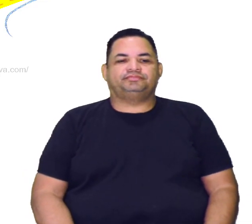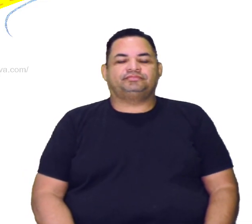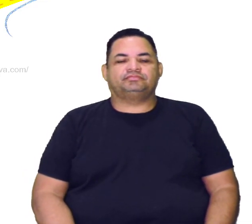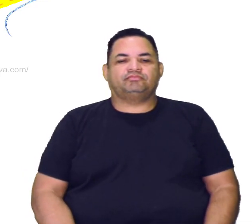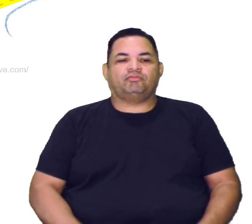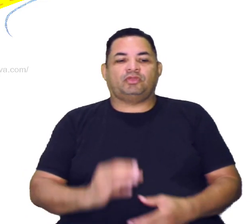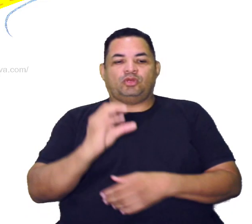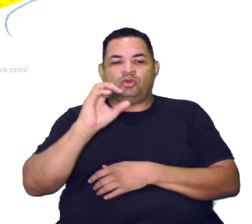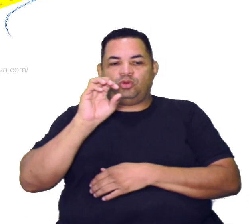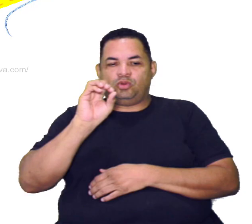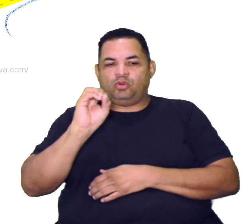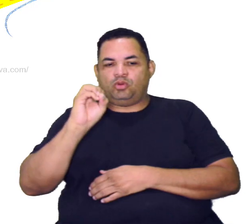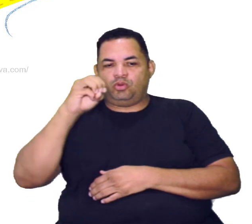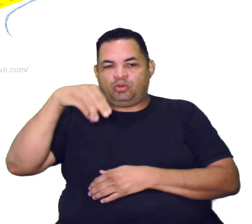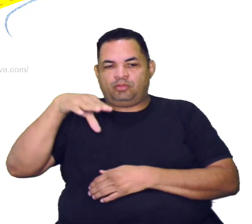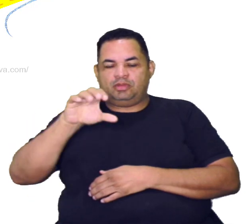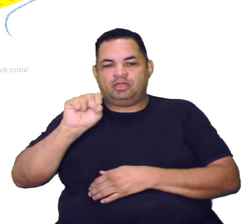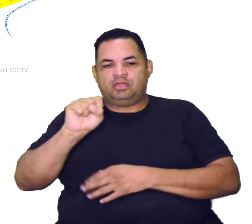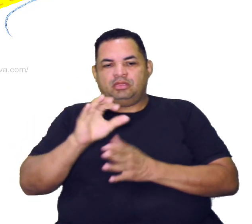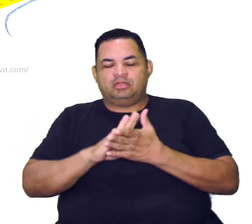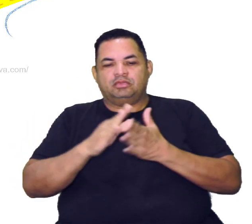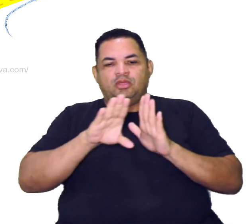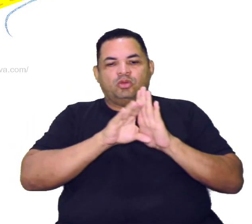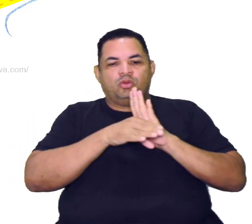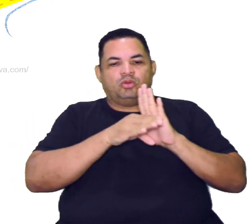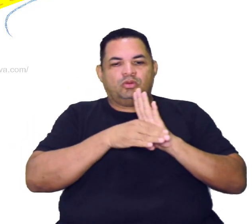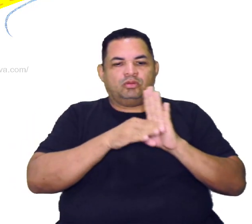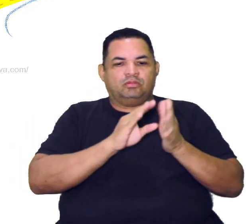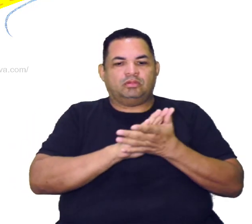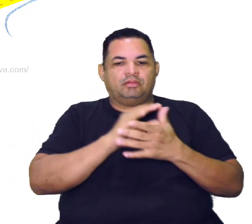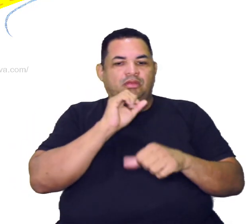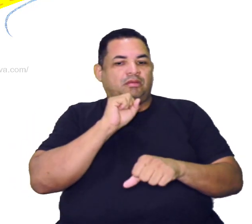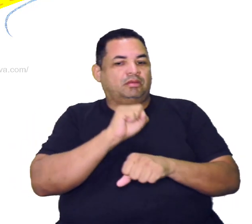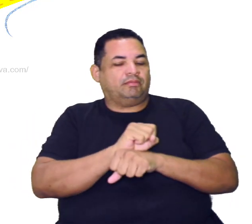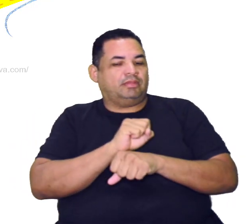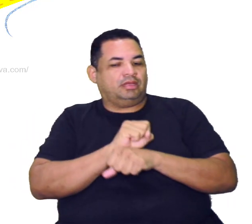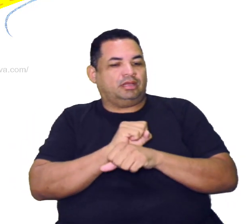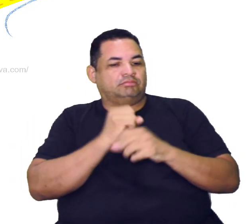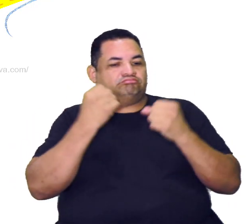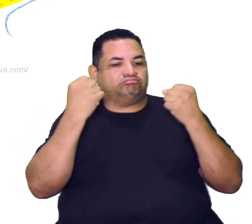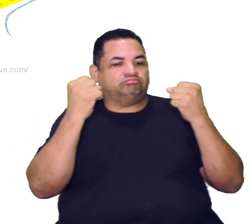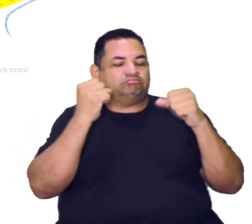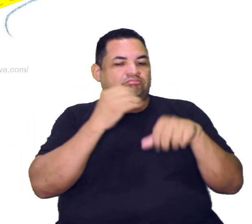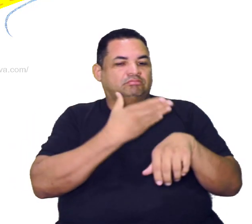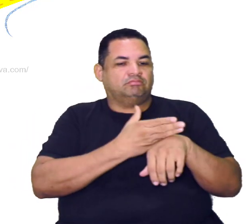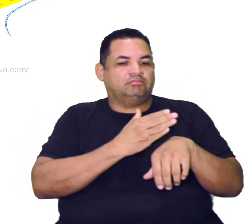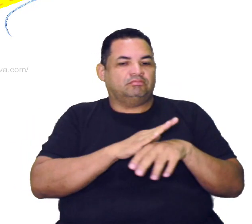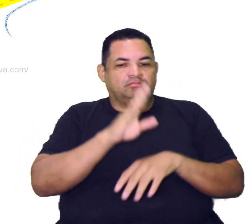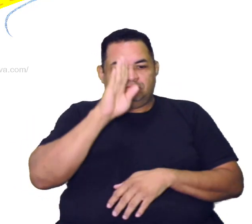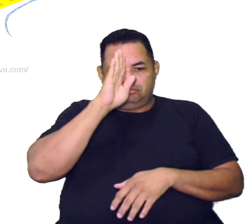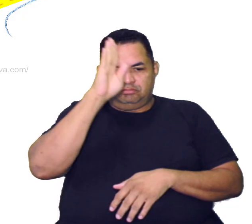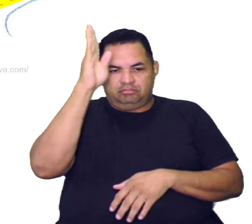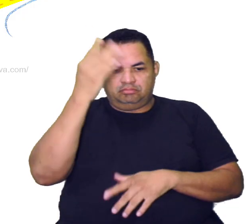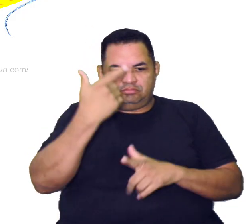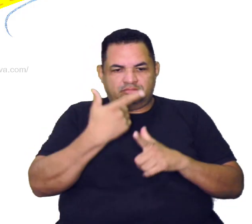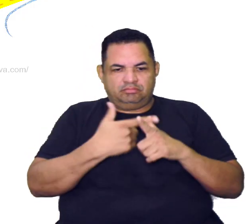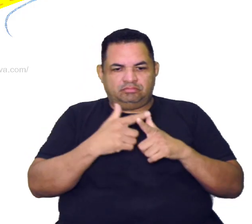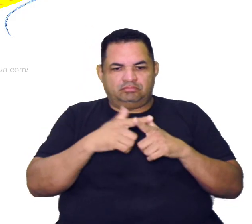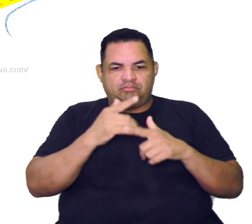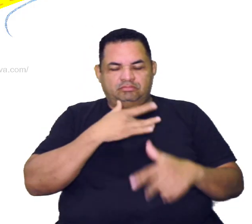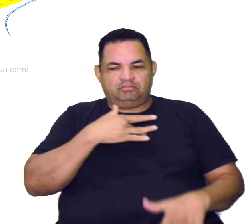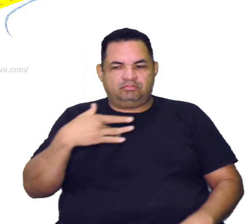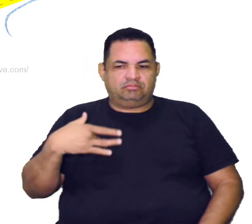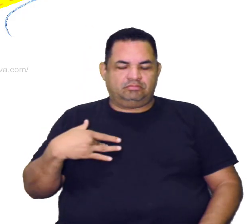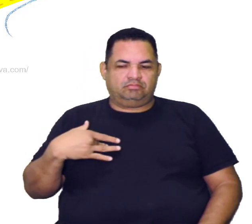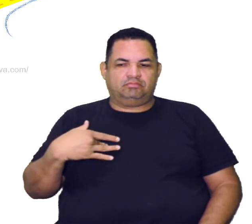A Organização Mundial de Saúde, a OMS, define que inatividade física como um dos principais fatores de risco para a